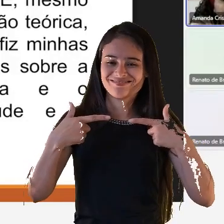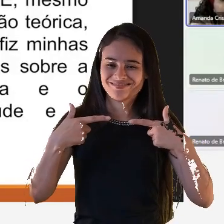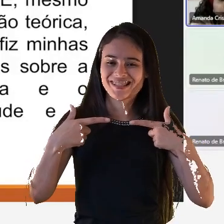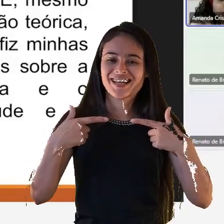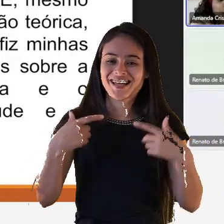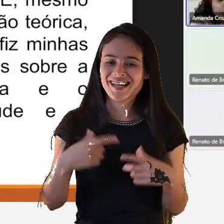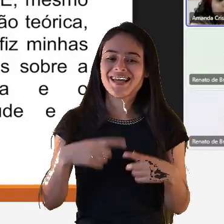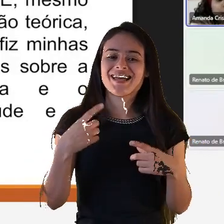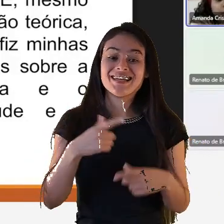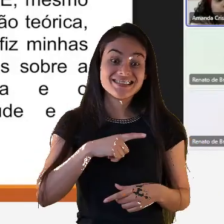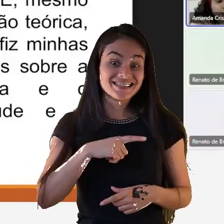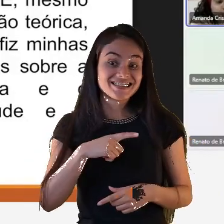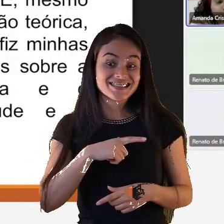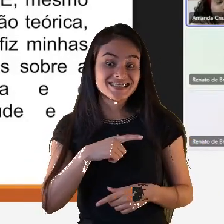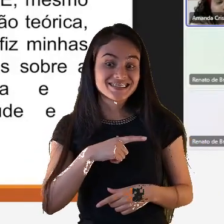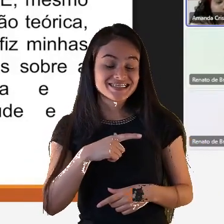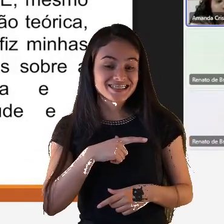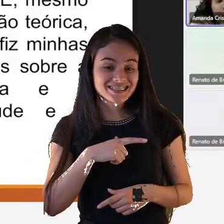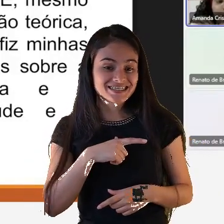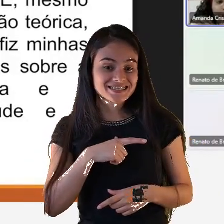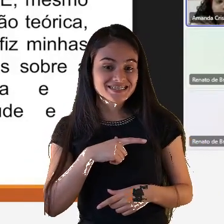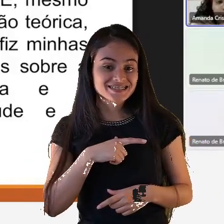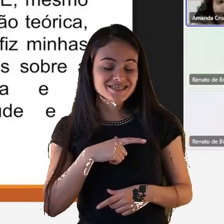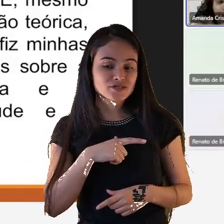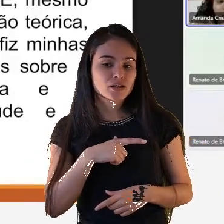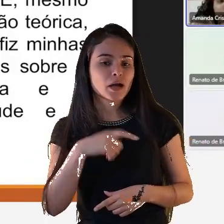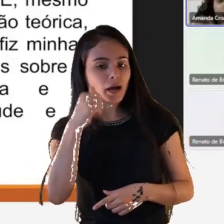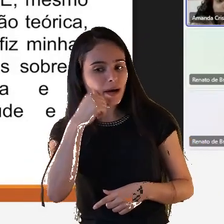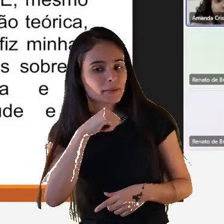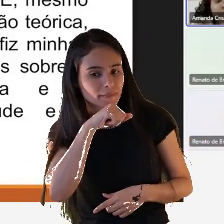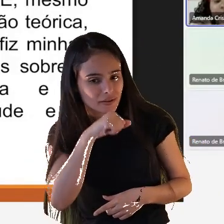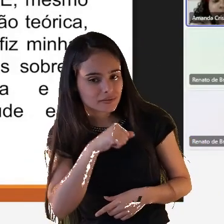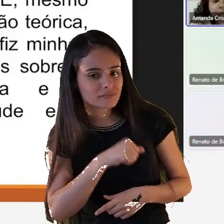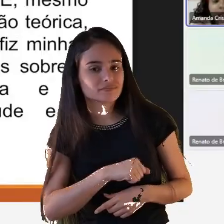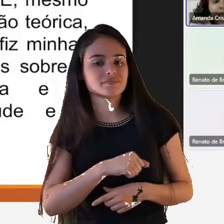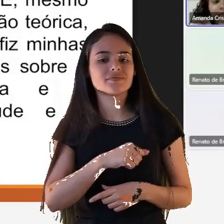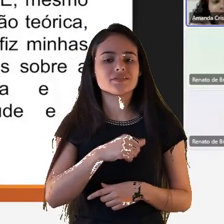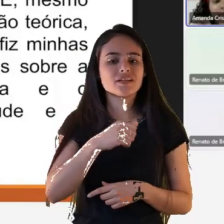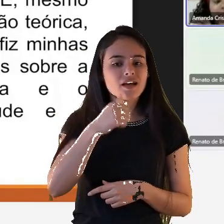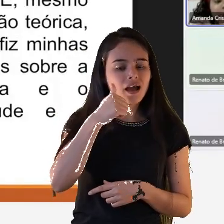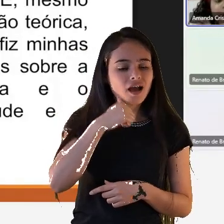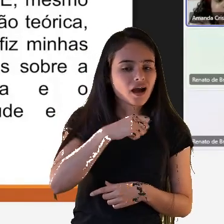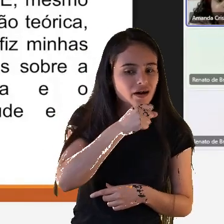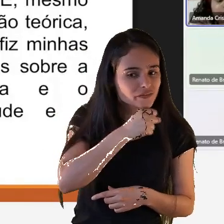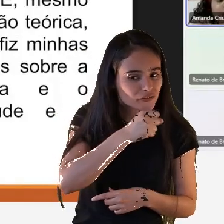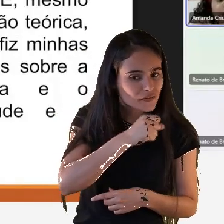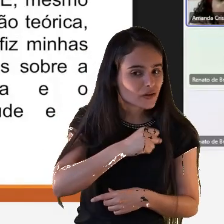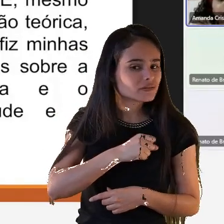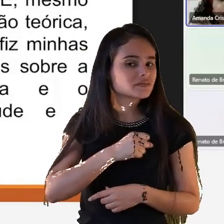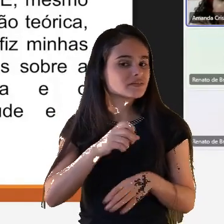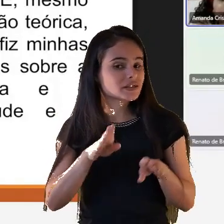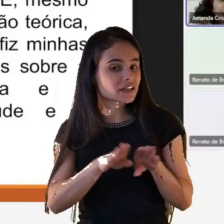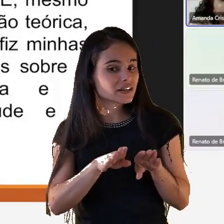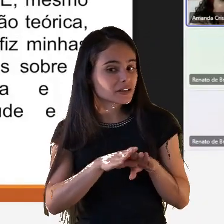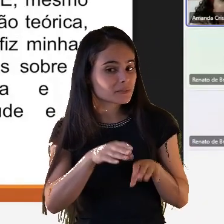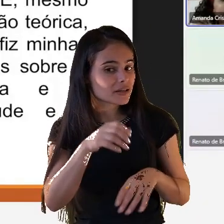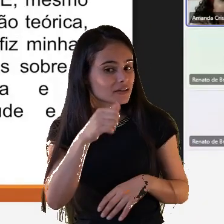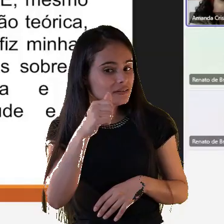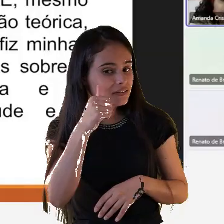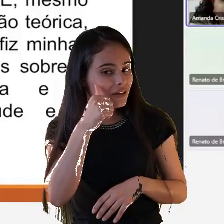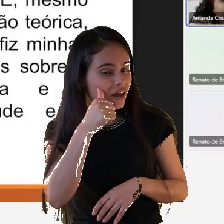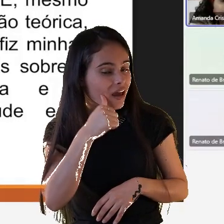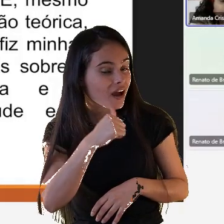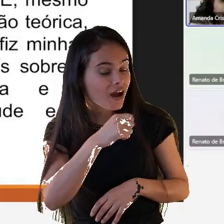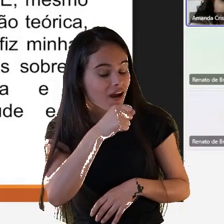que teve não só a avó, mas também a bisavó, né? Eu consegui assim ter a